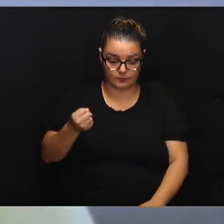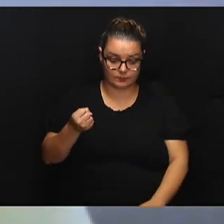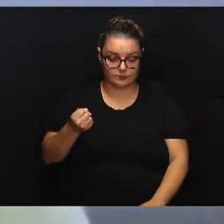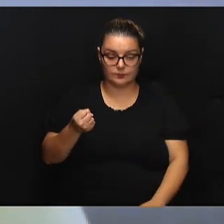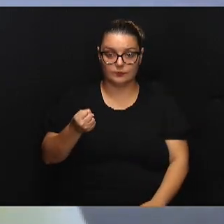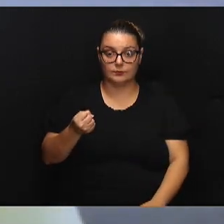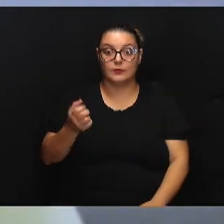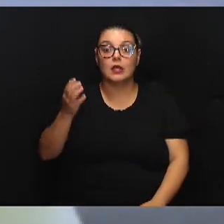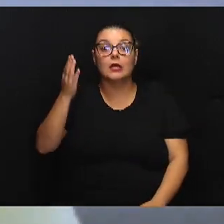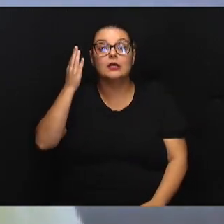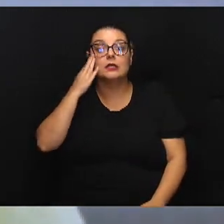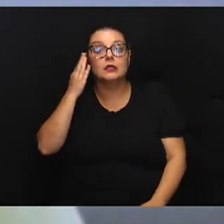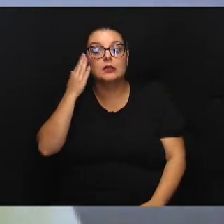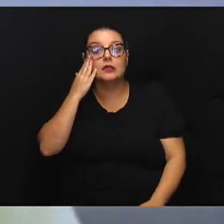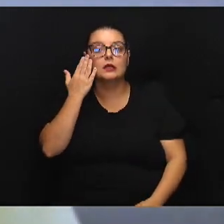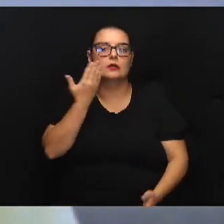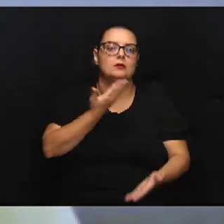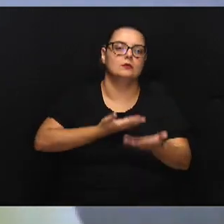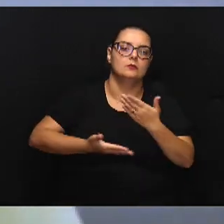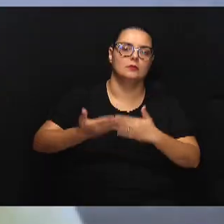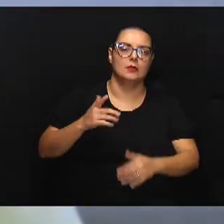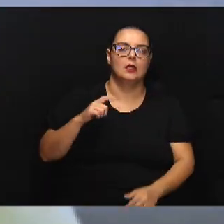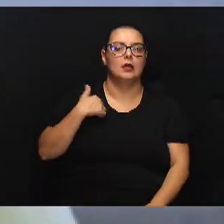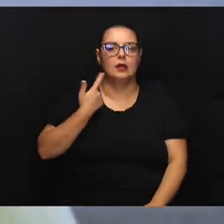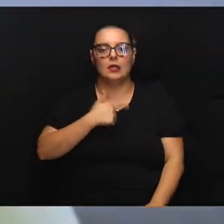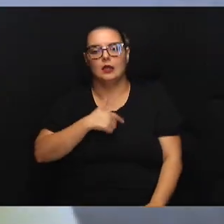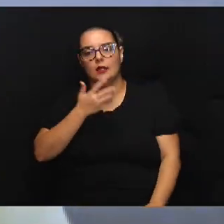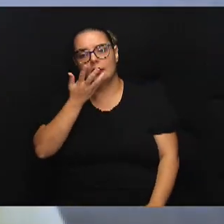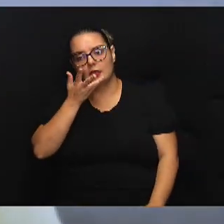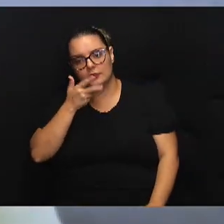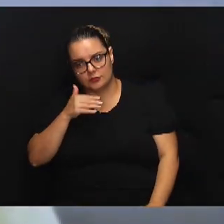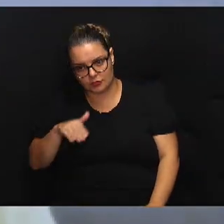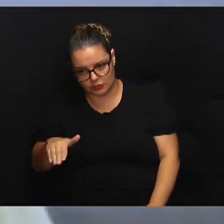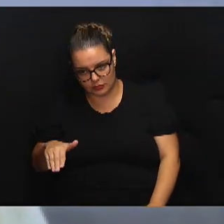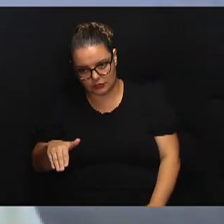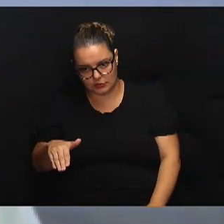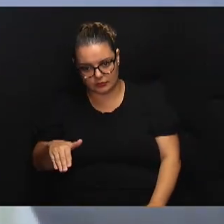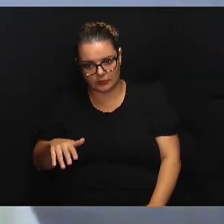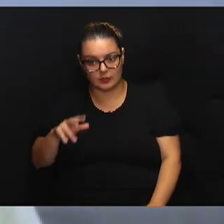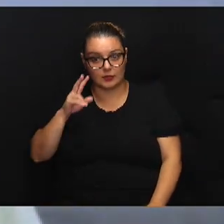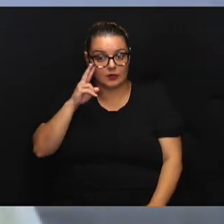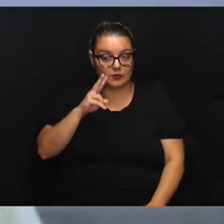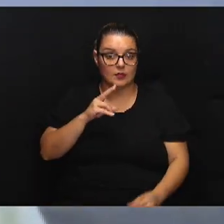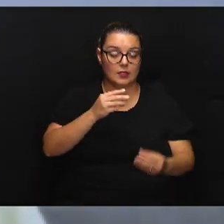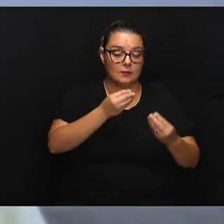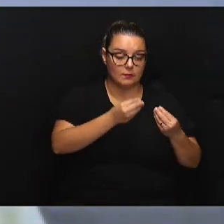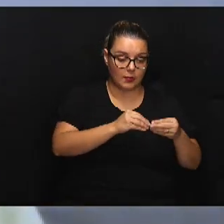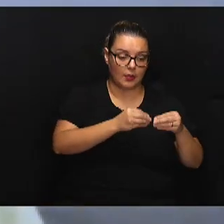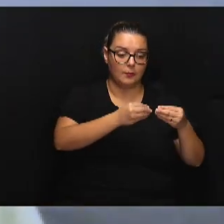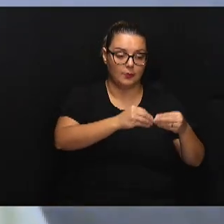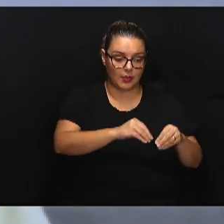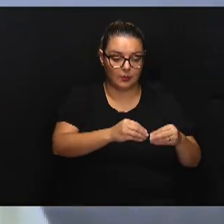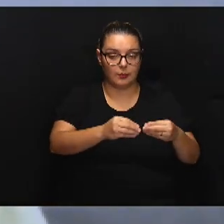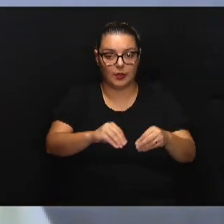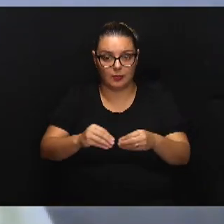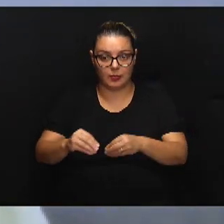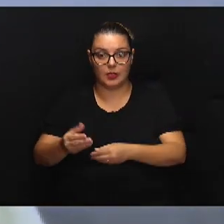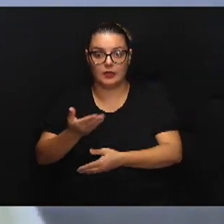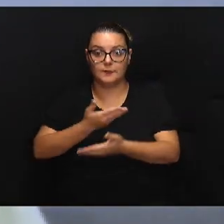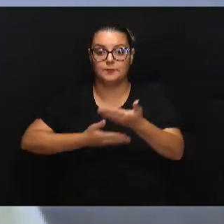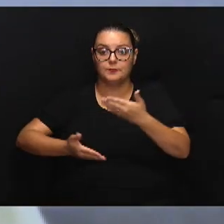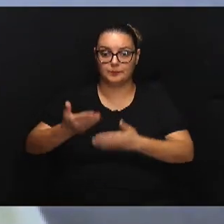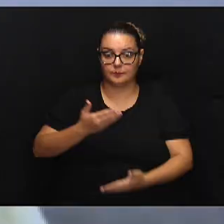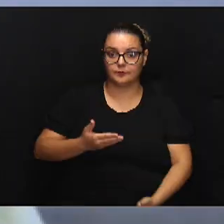ela sabe como interagir. A nossa criança, a gente começa vendo os prejuízos dela na interação.